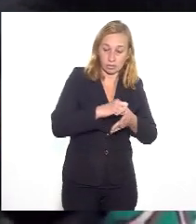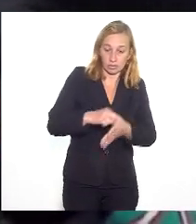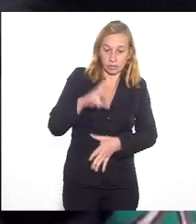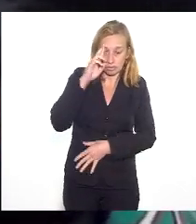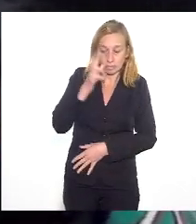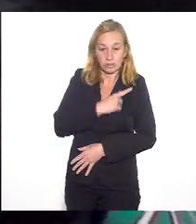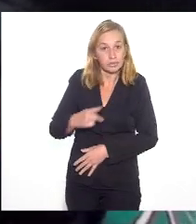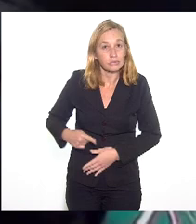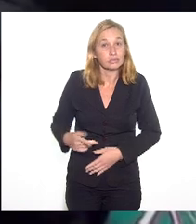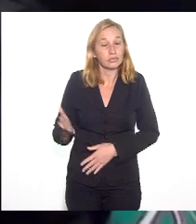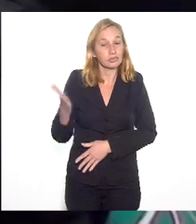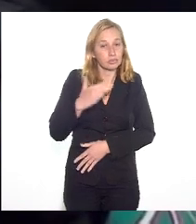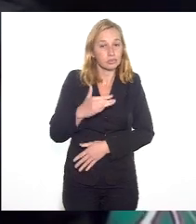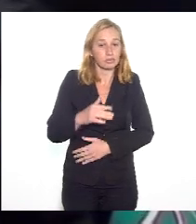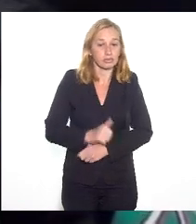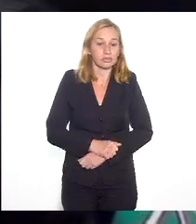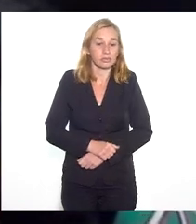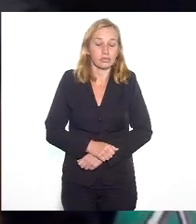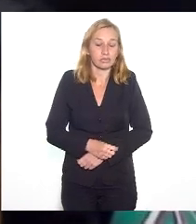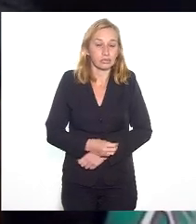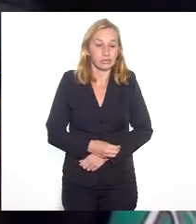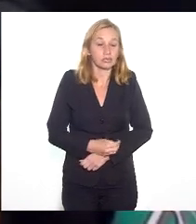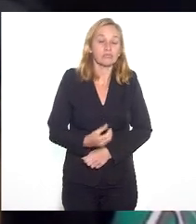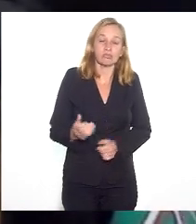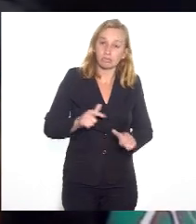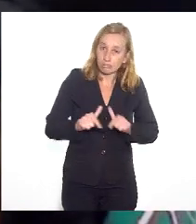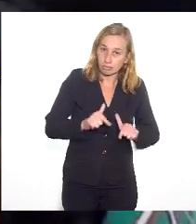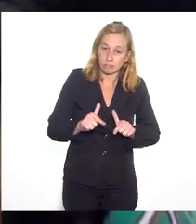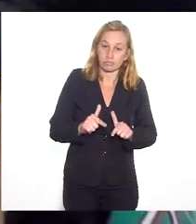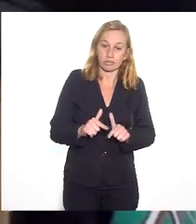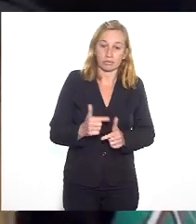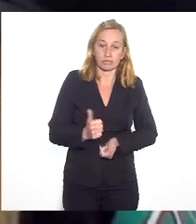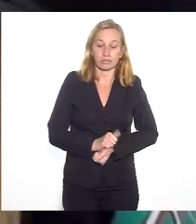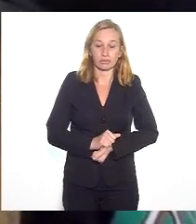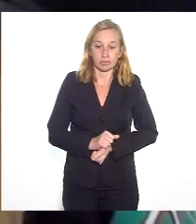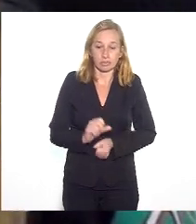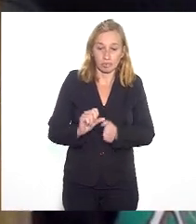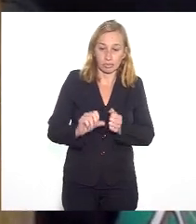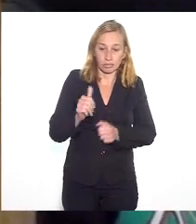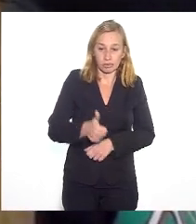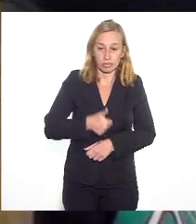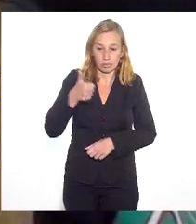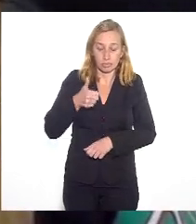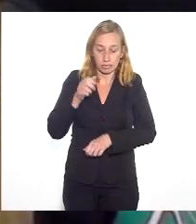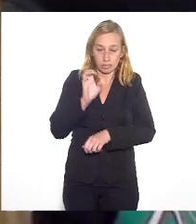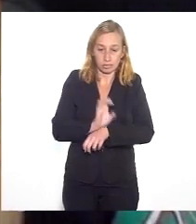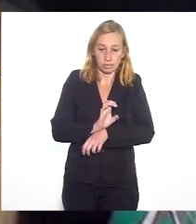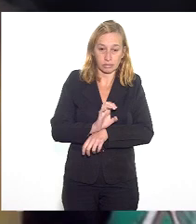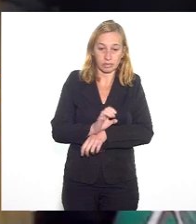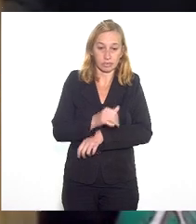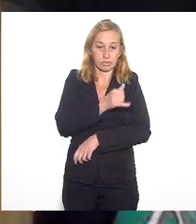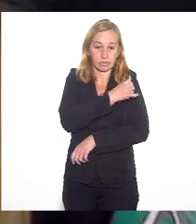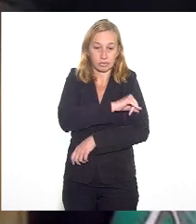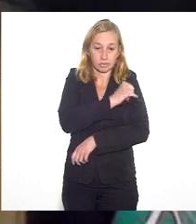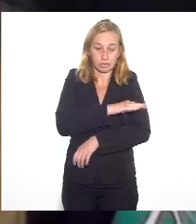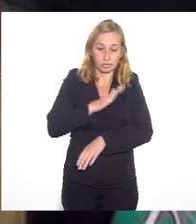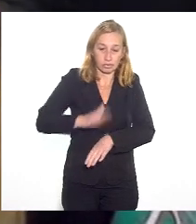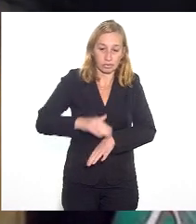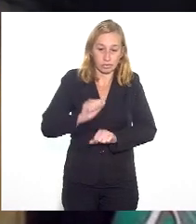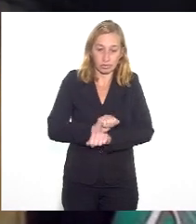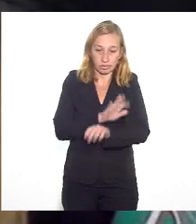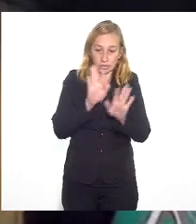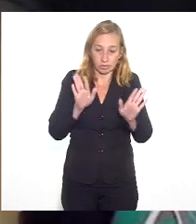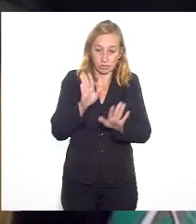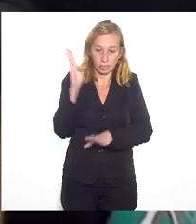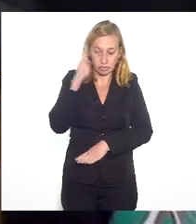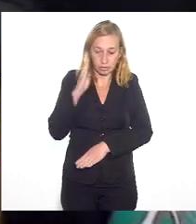Então, vamos tentar, né, vamos trabalhar para tornar o nosso Estado do Rio de Janeiro o mais transparente do